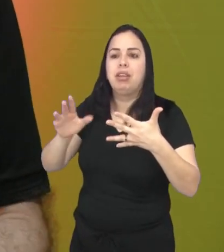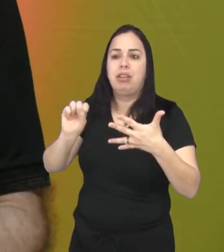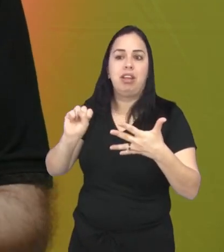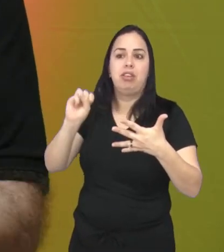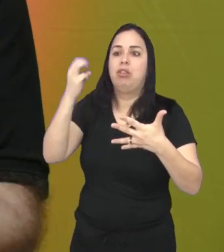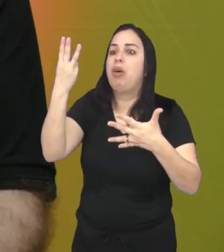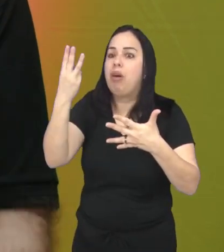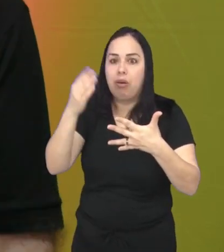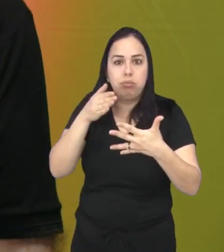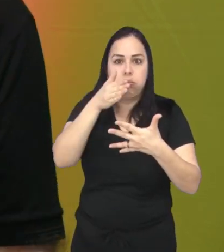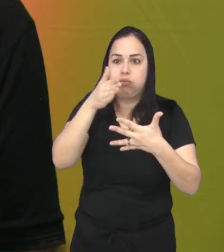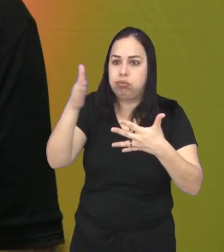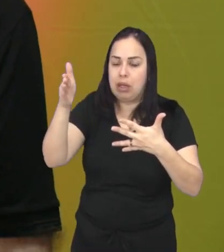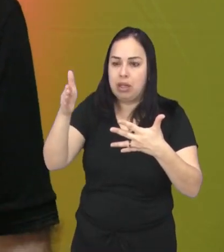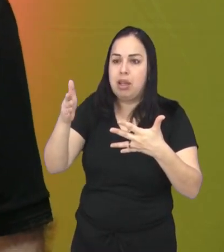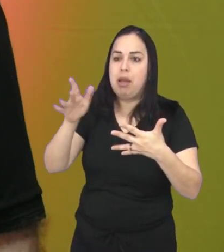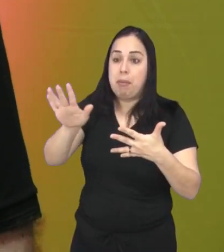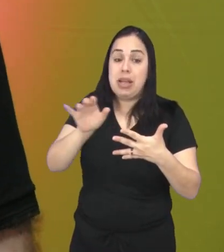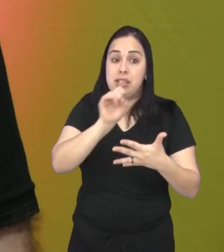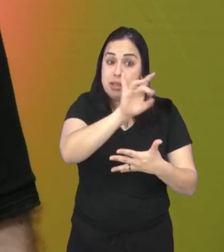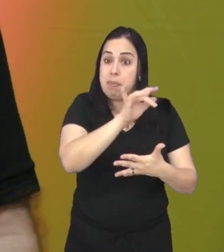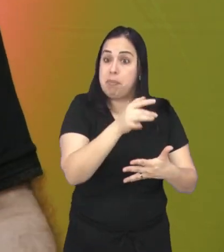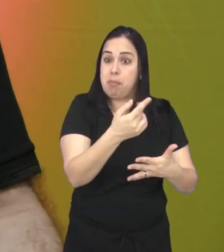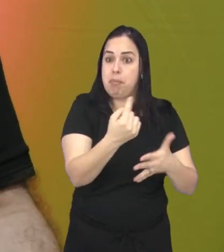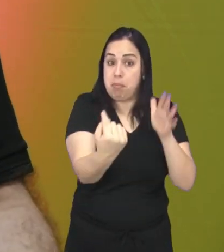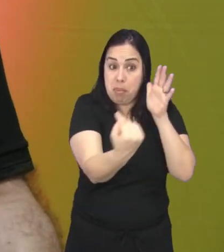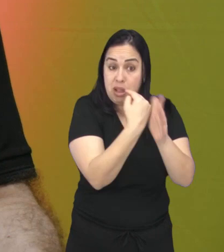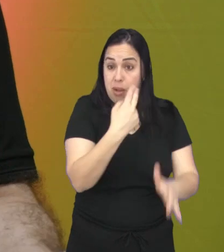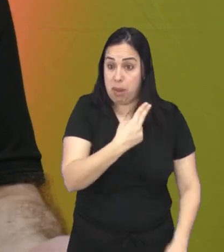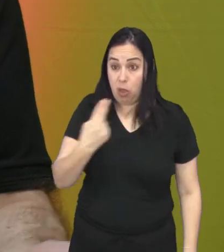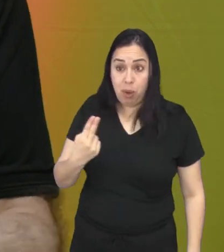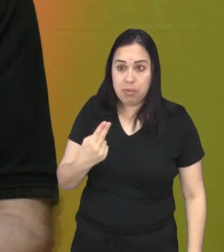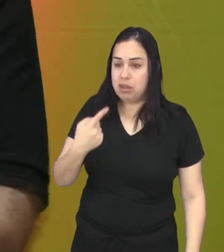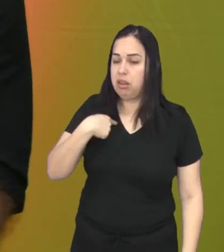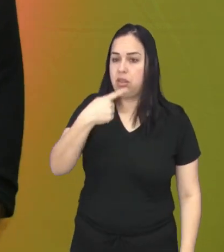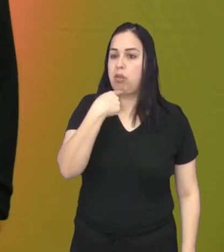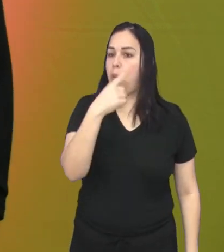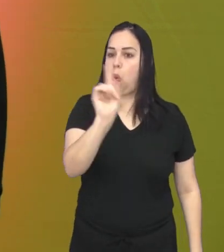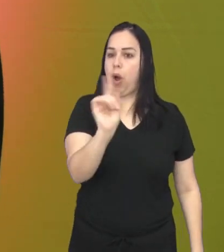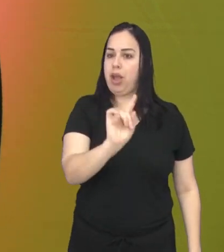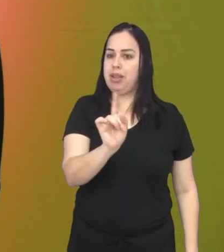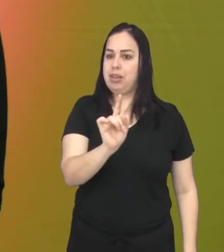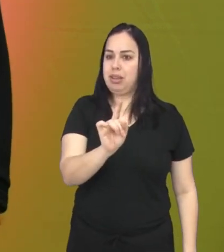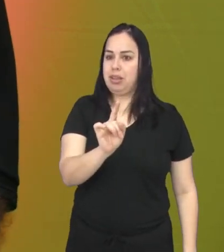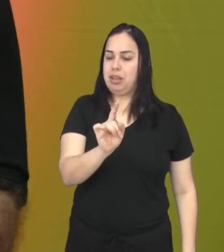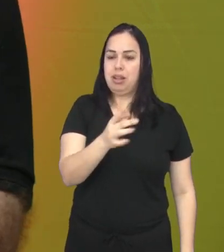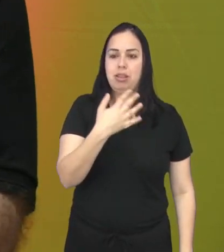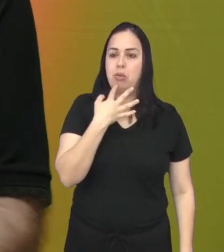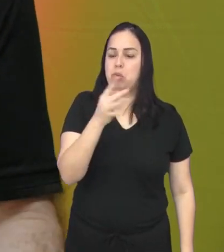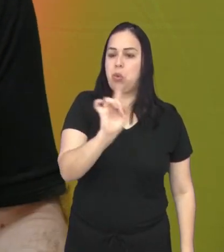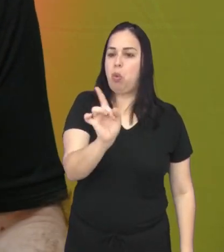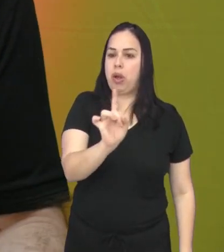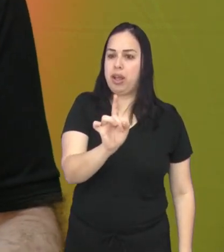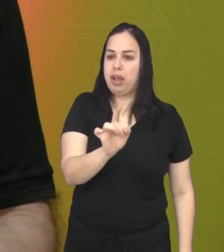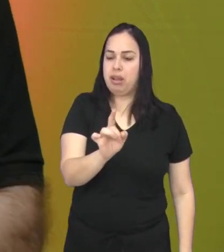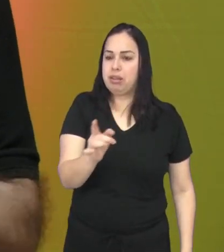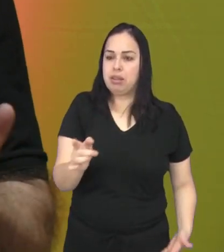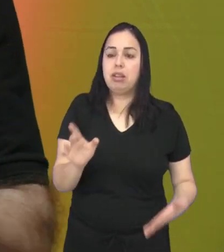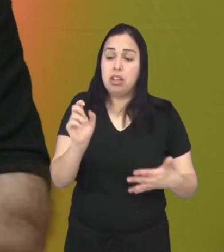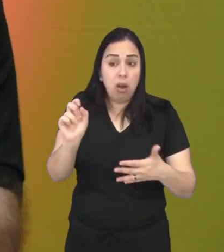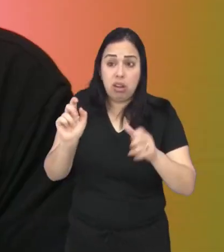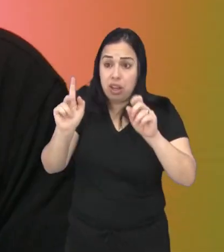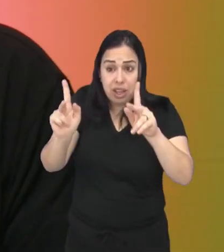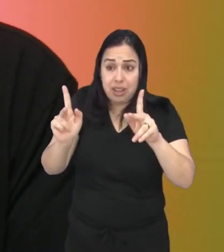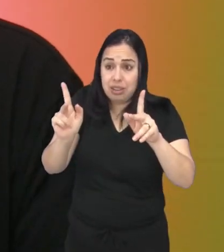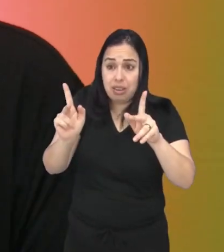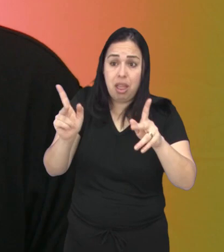Grammy, mas tu para alguém na rua e fala, tu conhece o Trio Corrente? Não. Vocês nem sabiam também que existia, nem eu, nem eles, né? E tudo bem